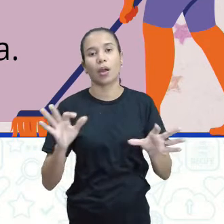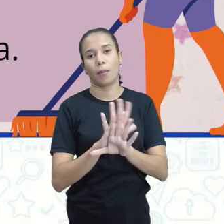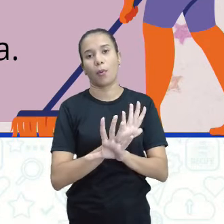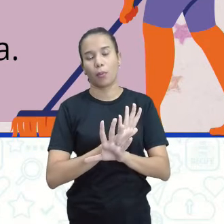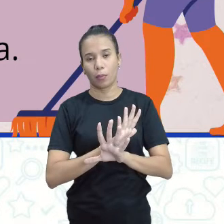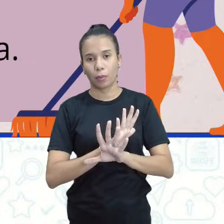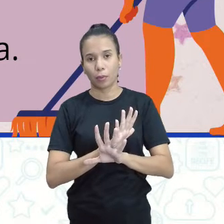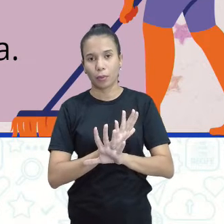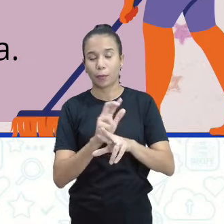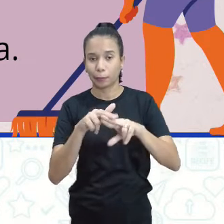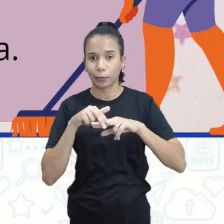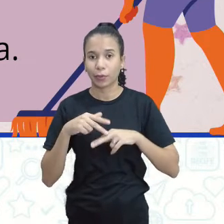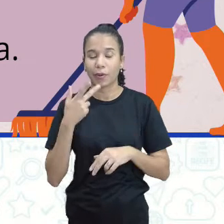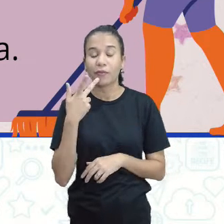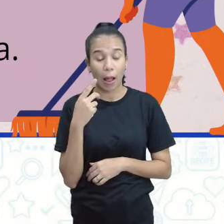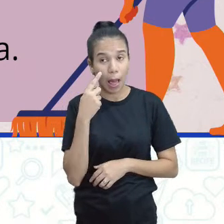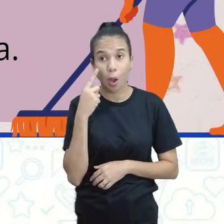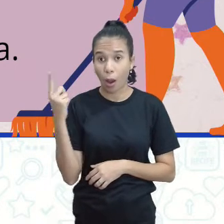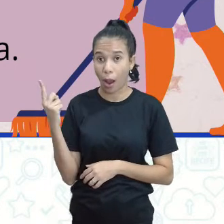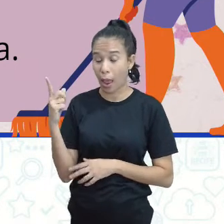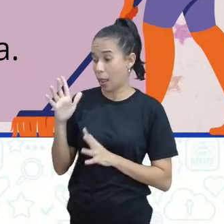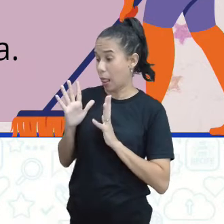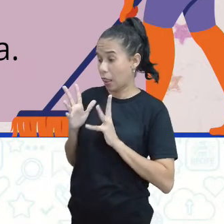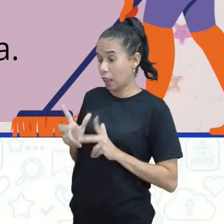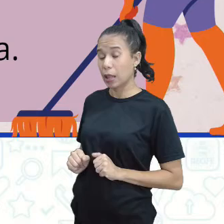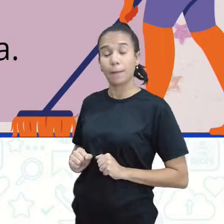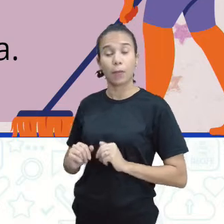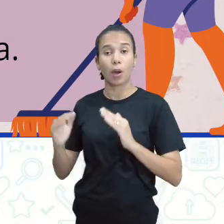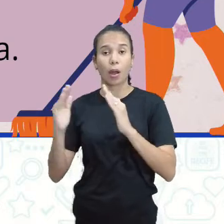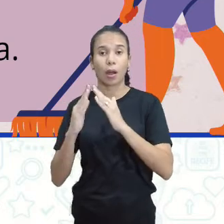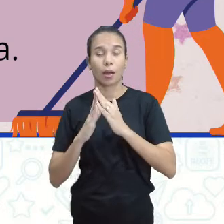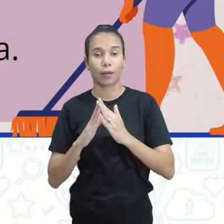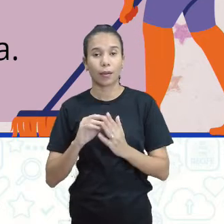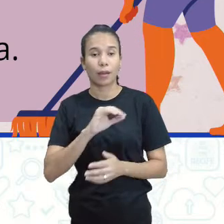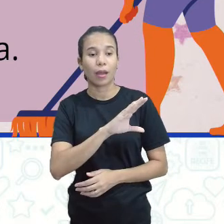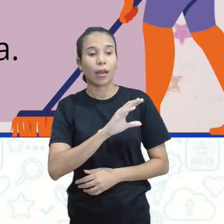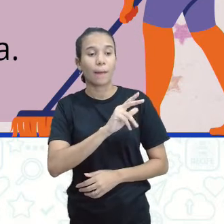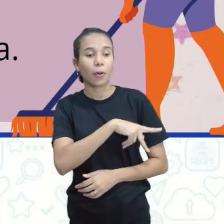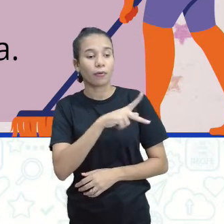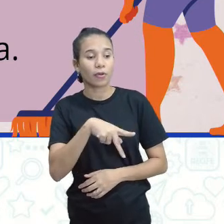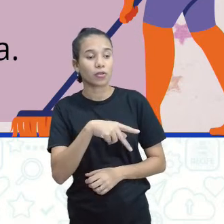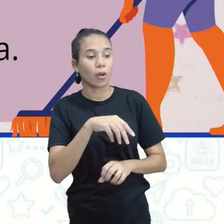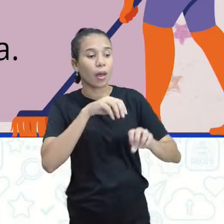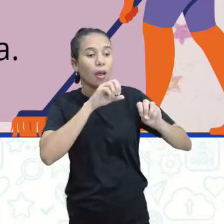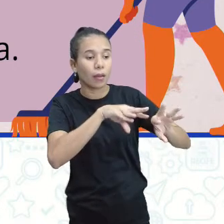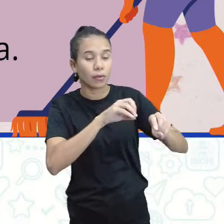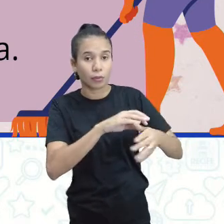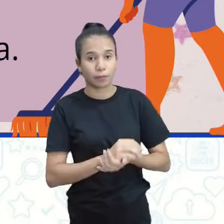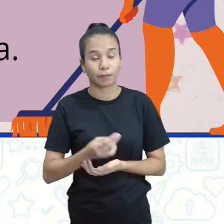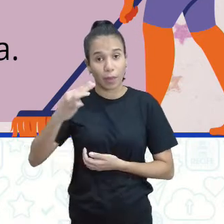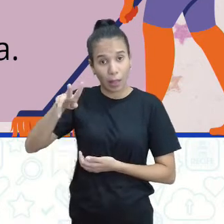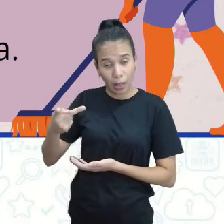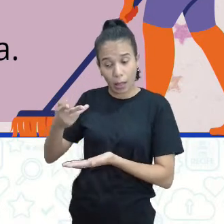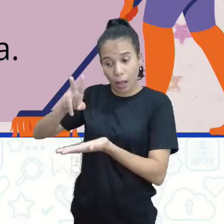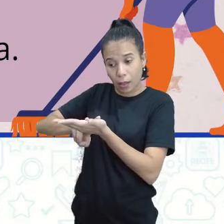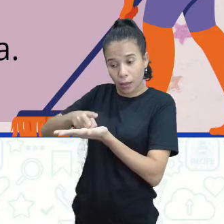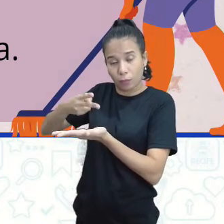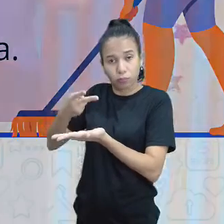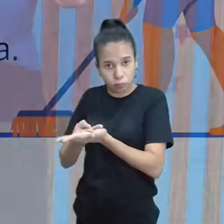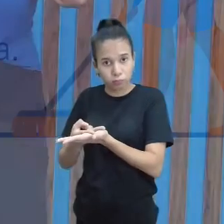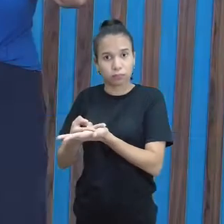totalmente concluído. Então, Laura limpou a casa, Camille deu a aula, Helena fez a